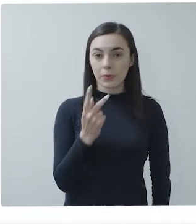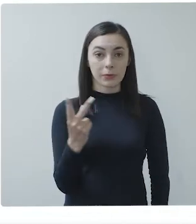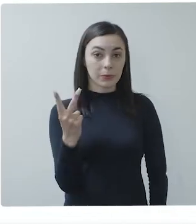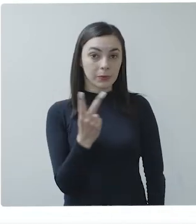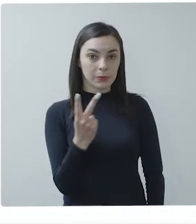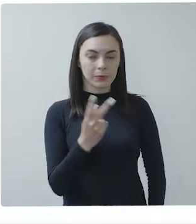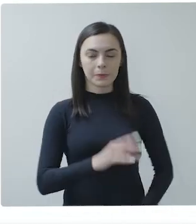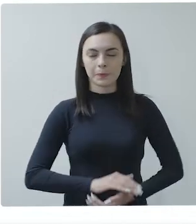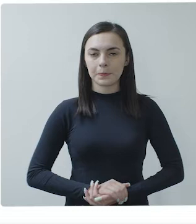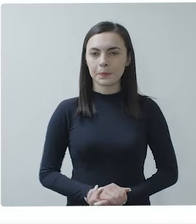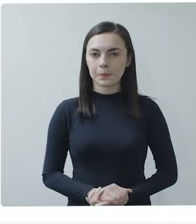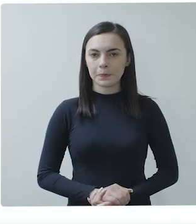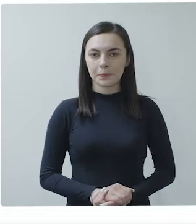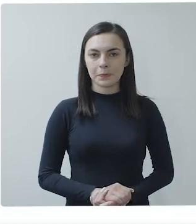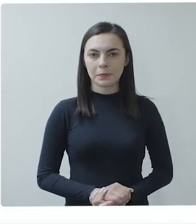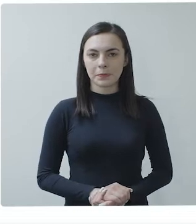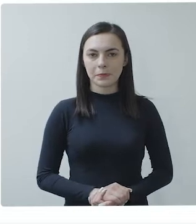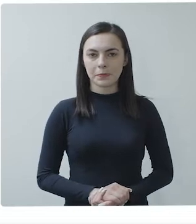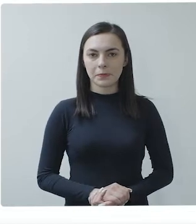quadrinho 2.